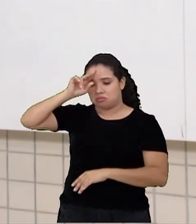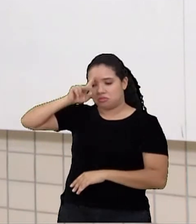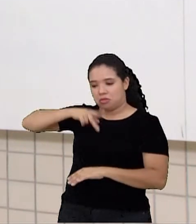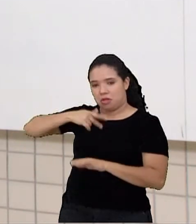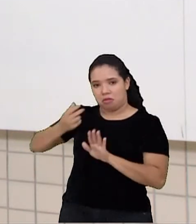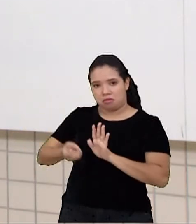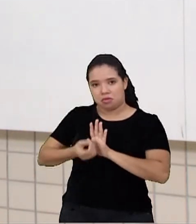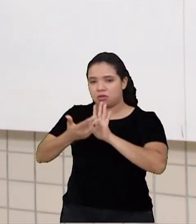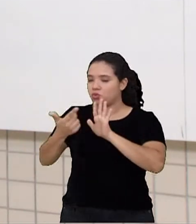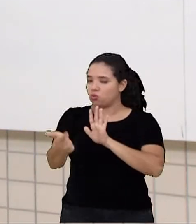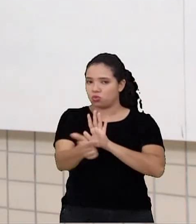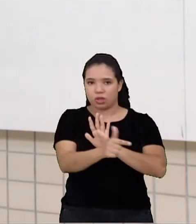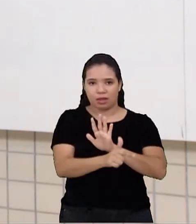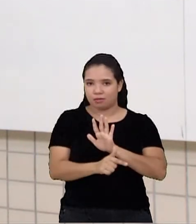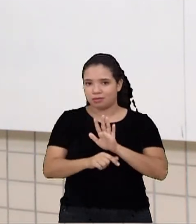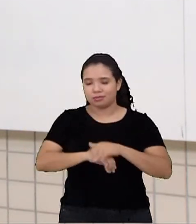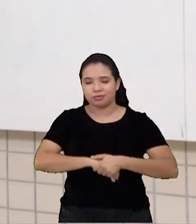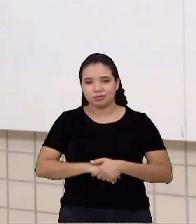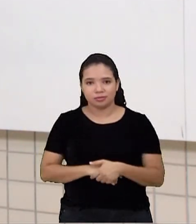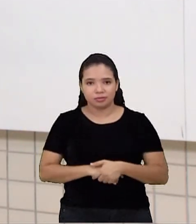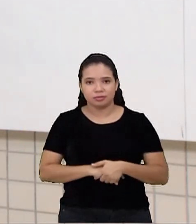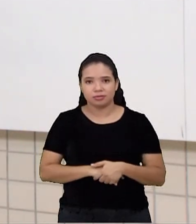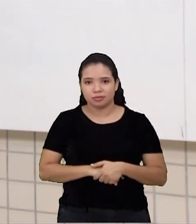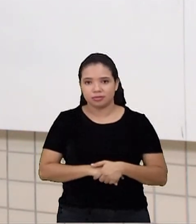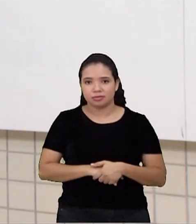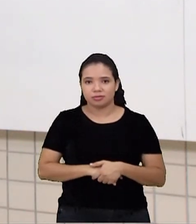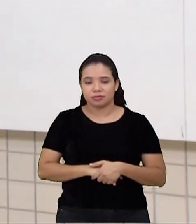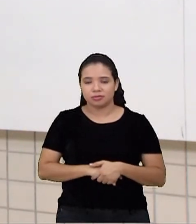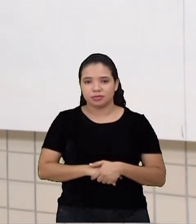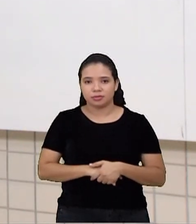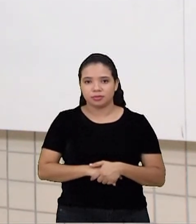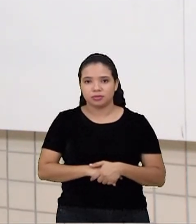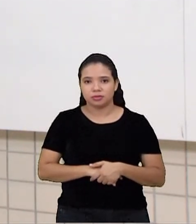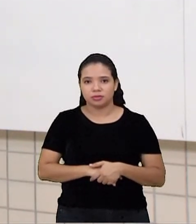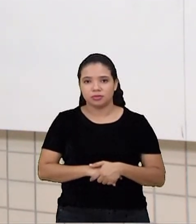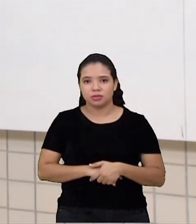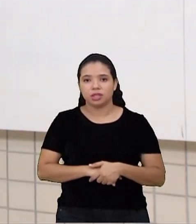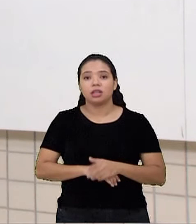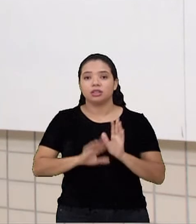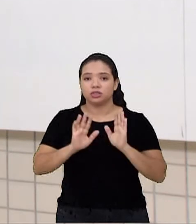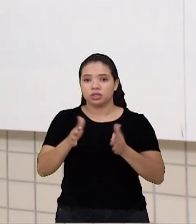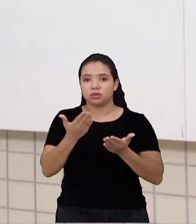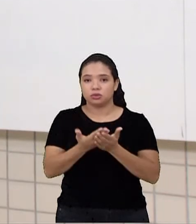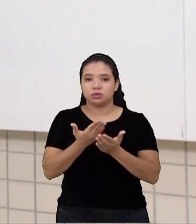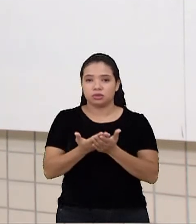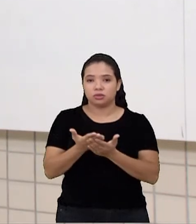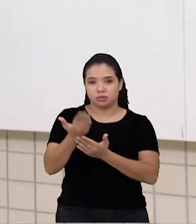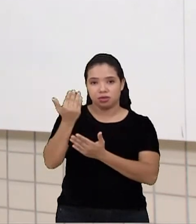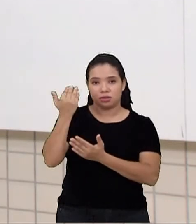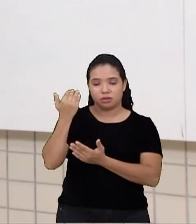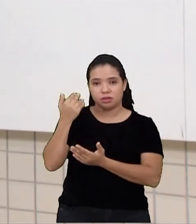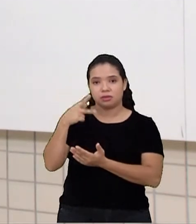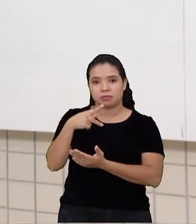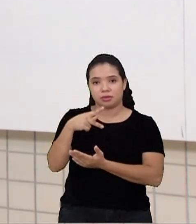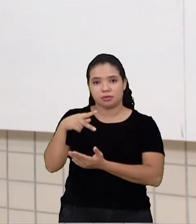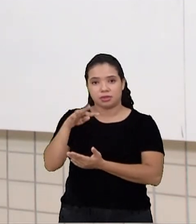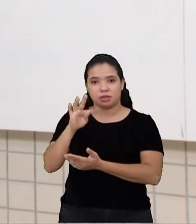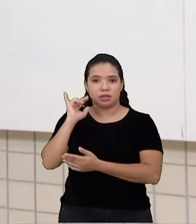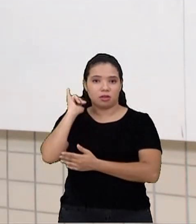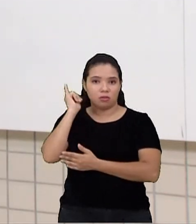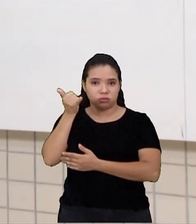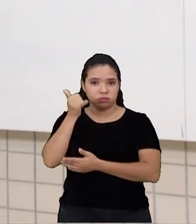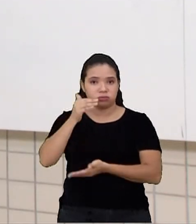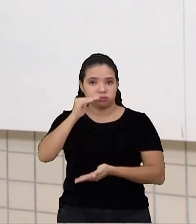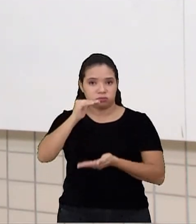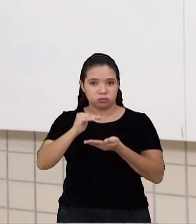o escreveu, tá bom? E estudamos também na nossa última aula de PPT um outro conto, só que